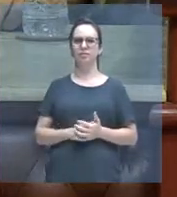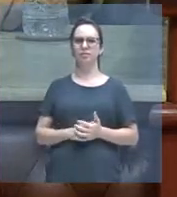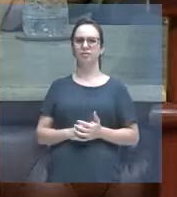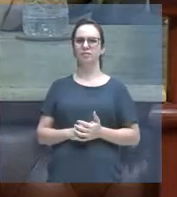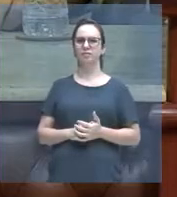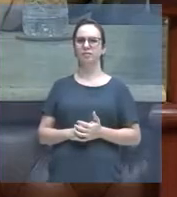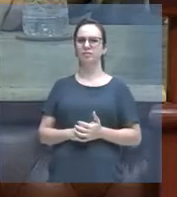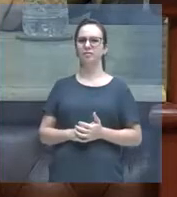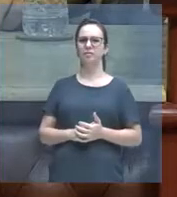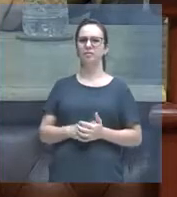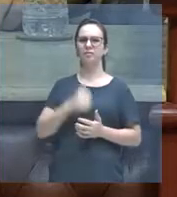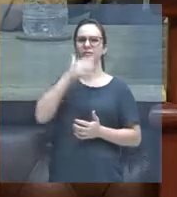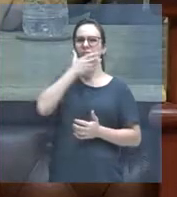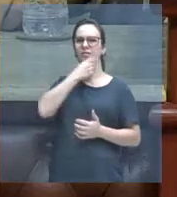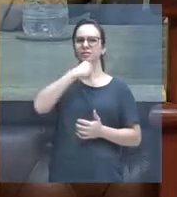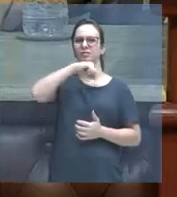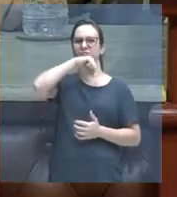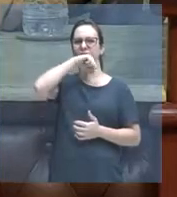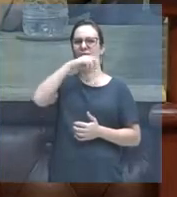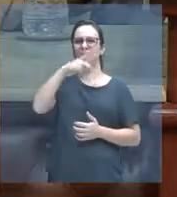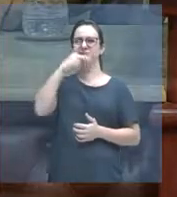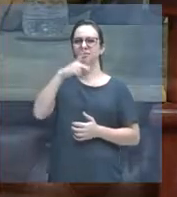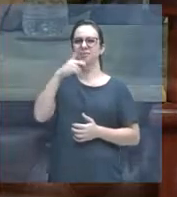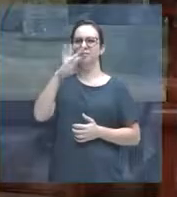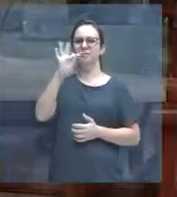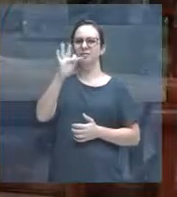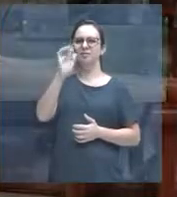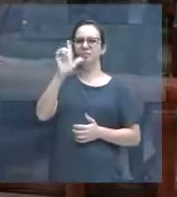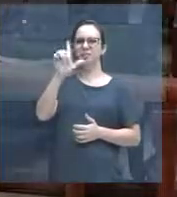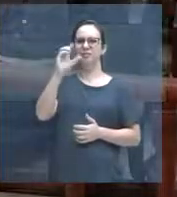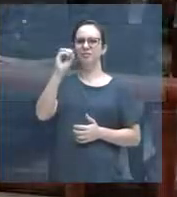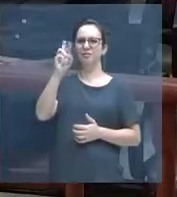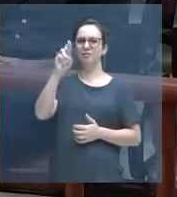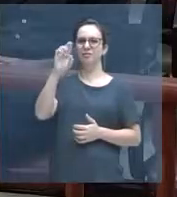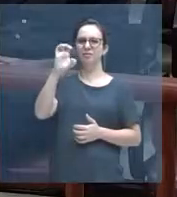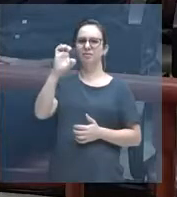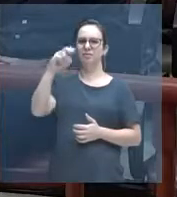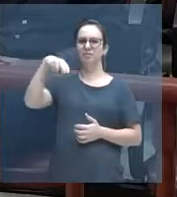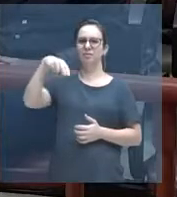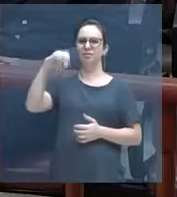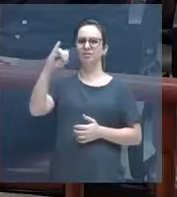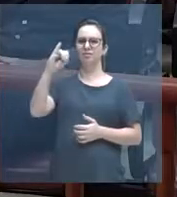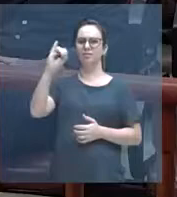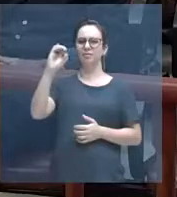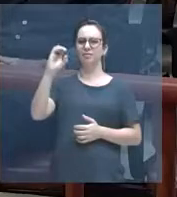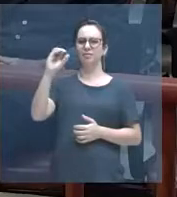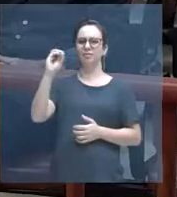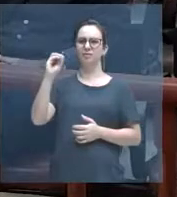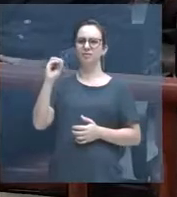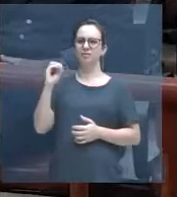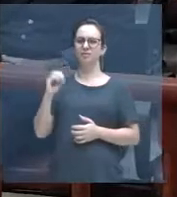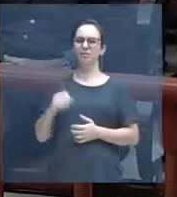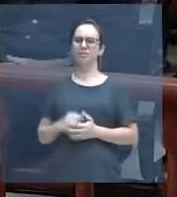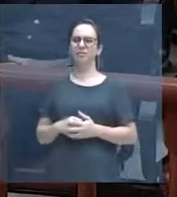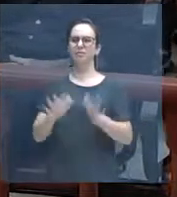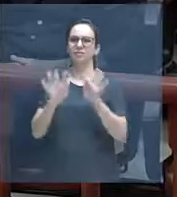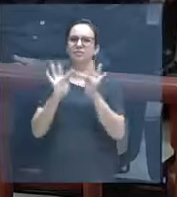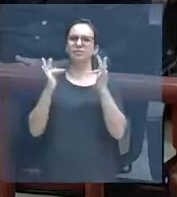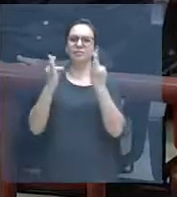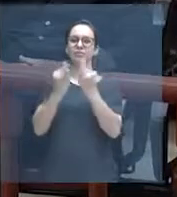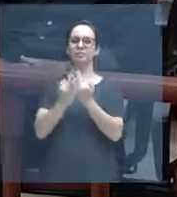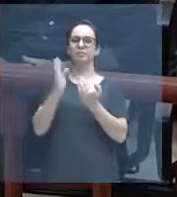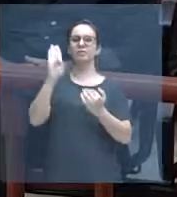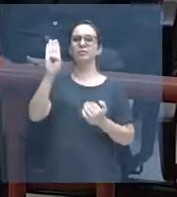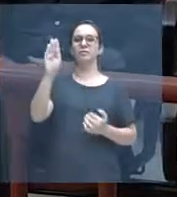Florêncio, que está aqui. É por isso que eu falei que eu não gosto de citar nome, mas eu cumprimentei o Florêncio, a família, a Bárbara, o Nestor,